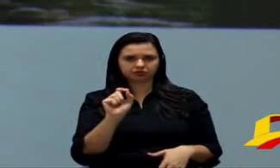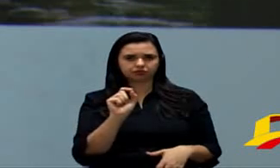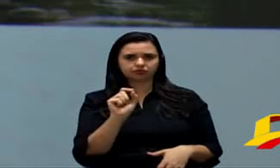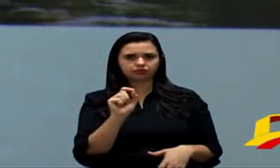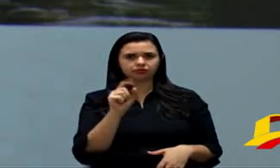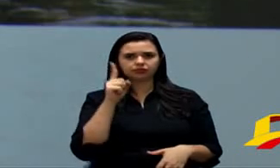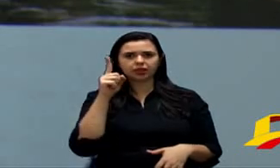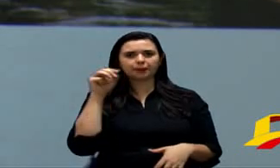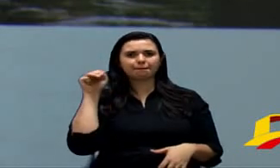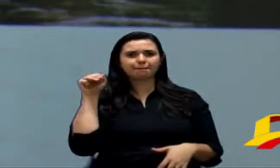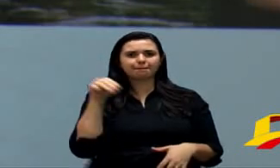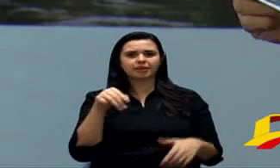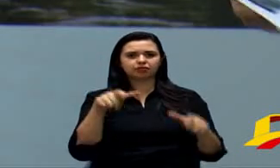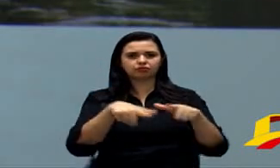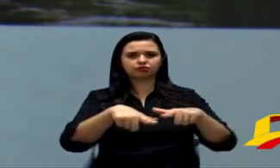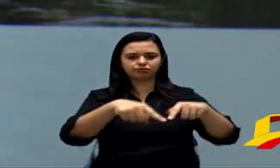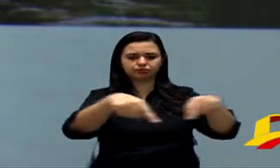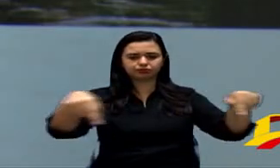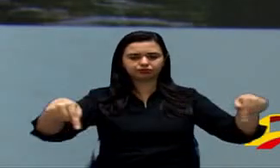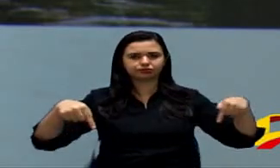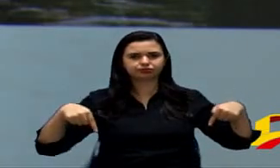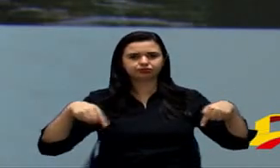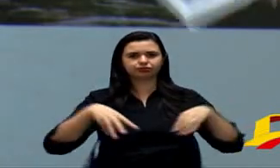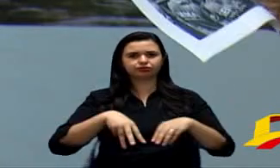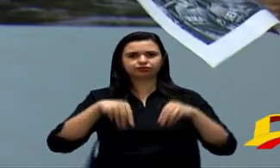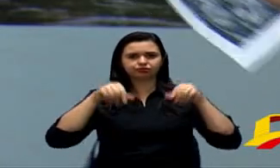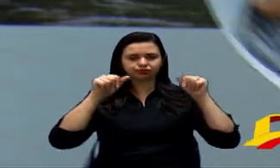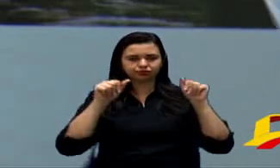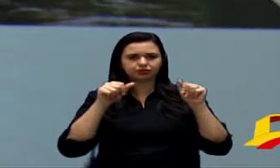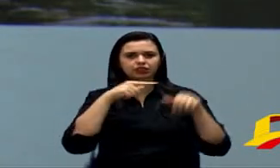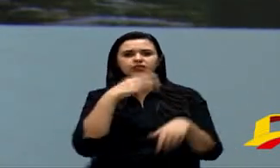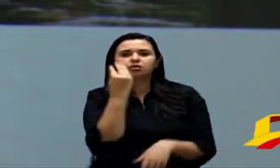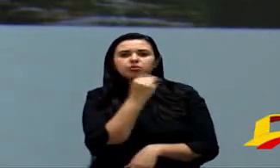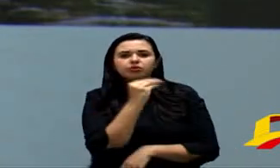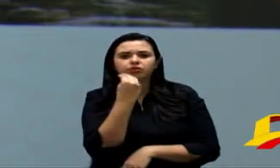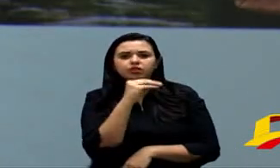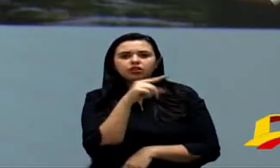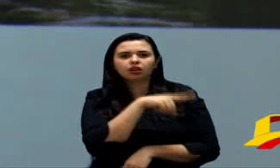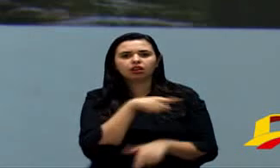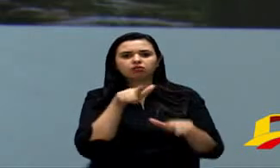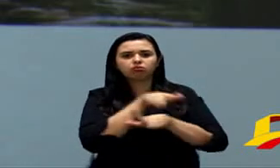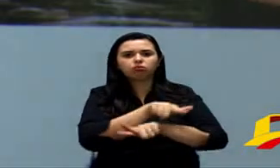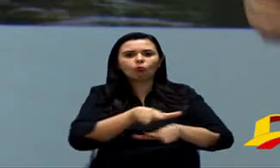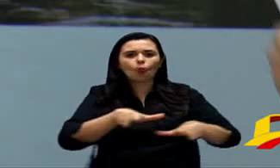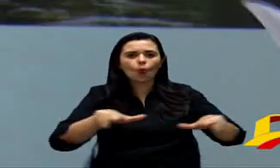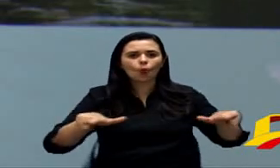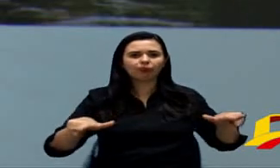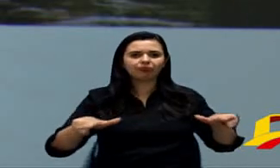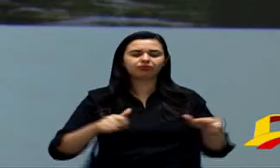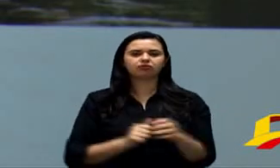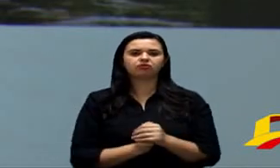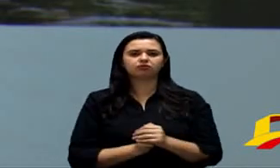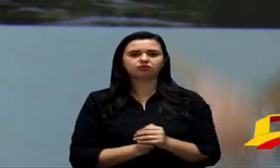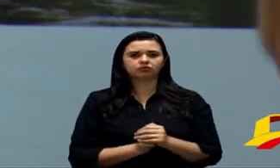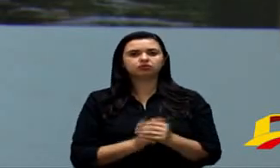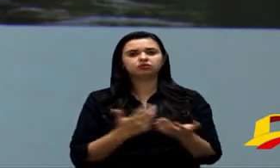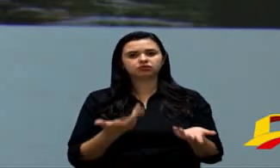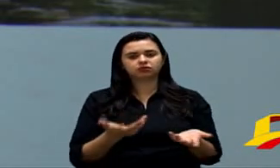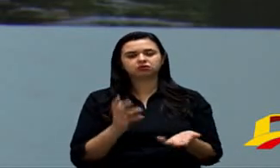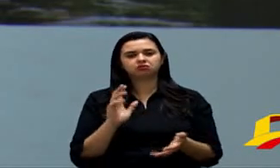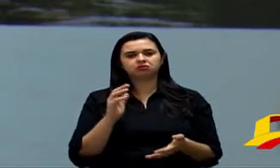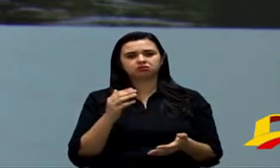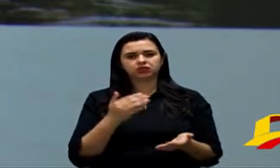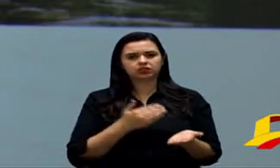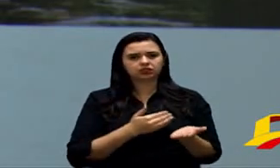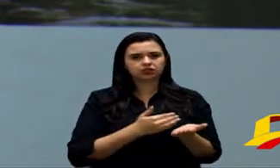estivessem usufruindo dos 1.000 hectares, aquilo tinha virado um deserto. Então, se está tendo uma recomposição